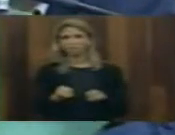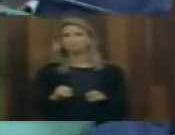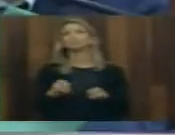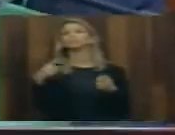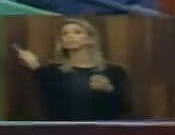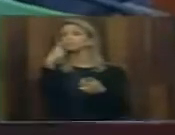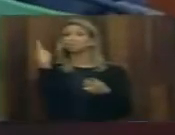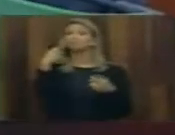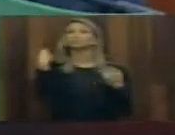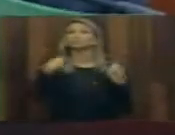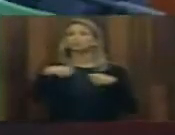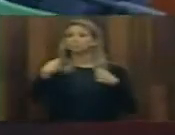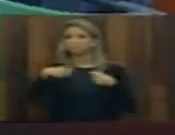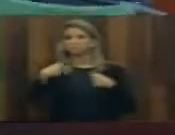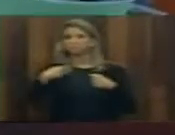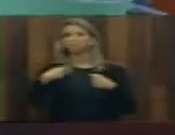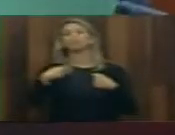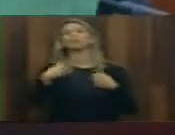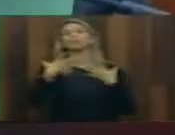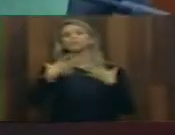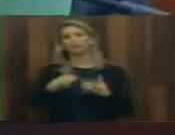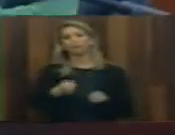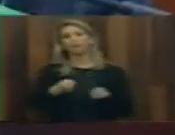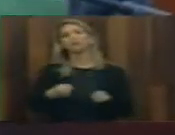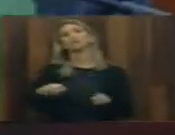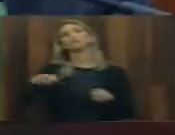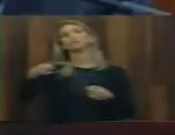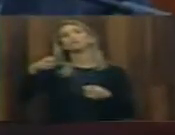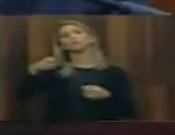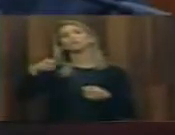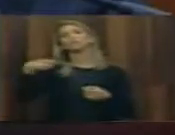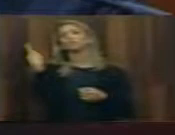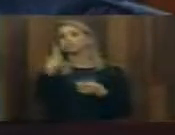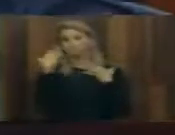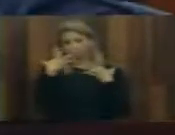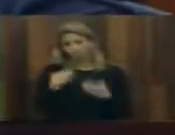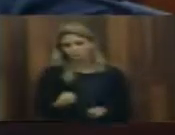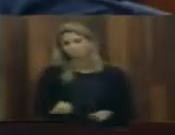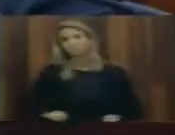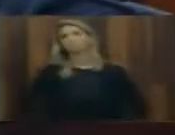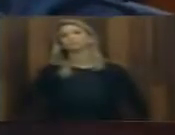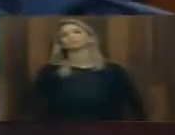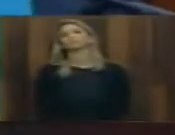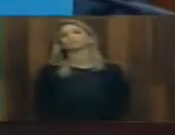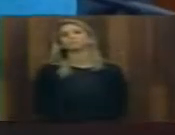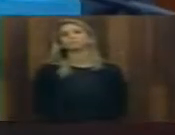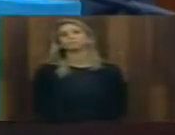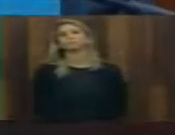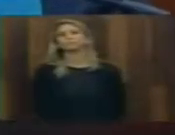CCJ permaneçam como estão. Aprovado o parecer, derrubado o veto.